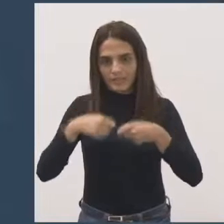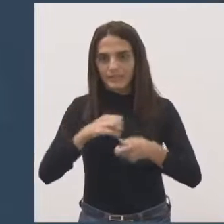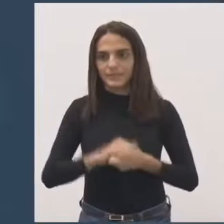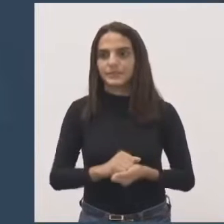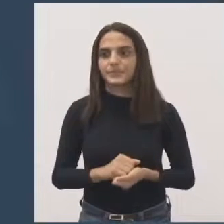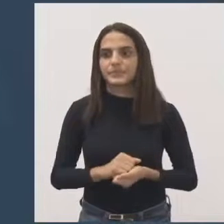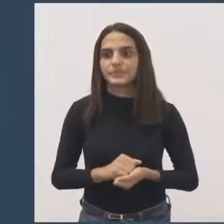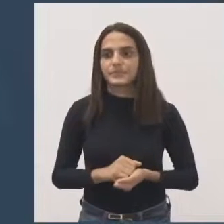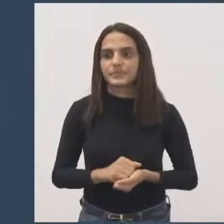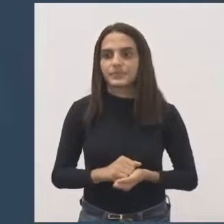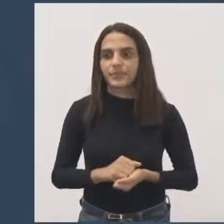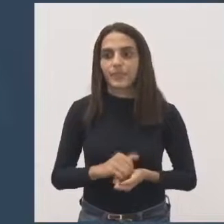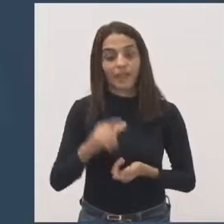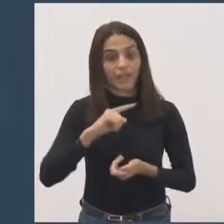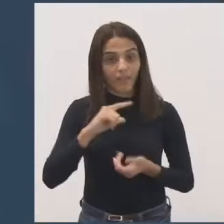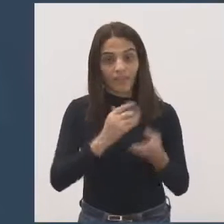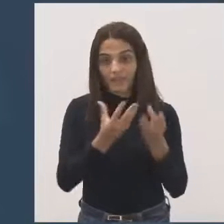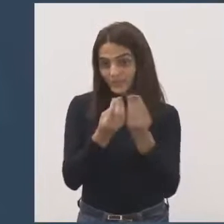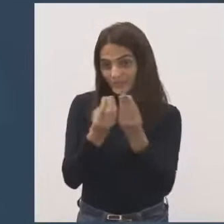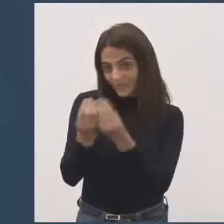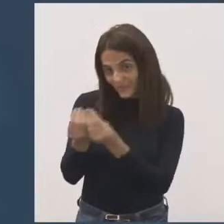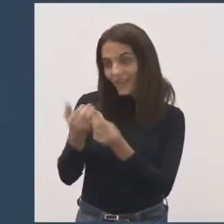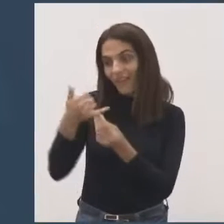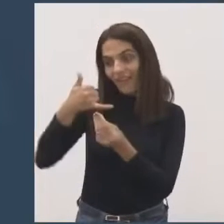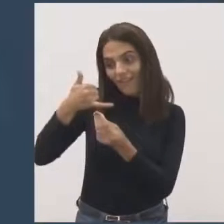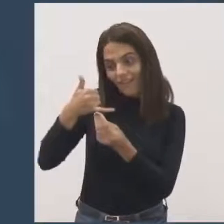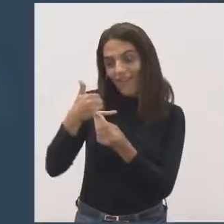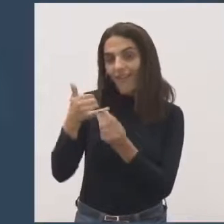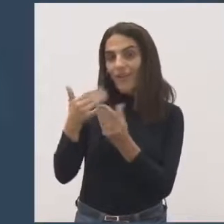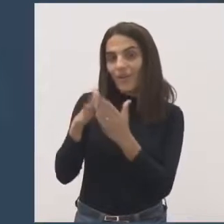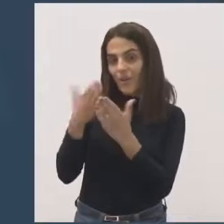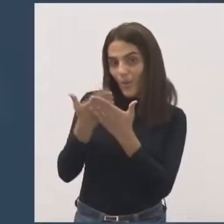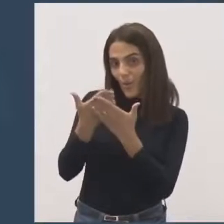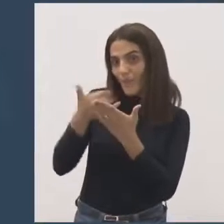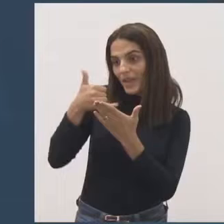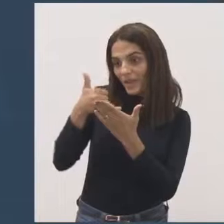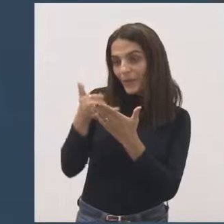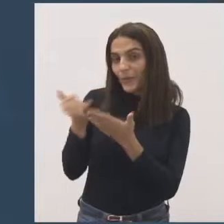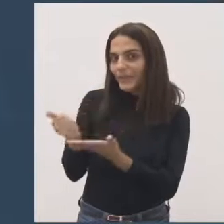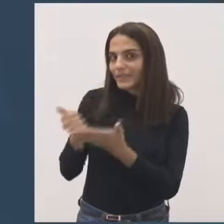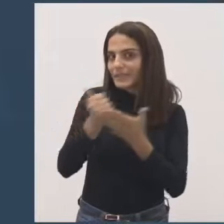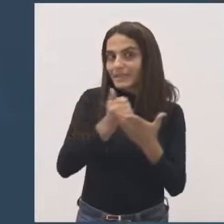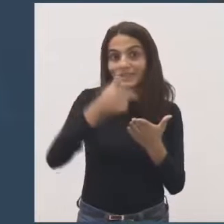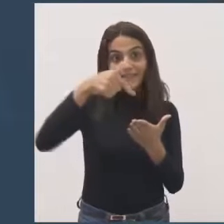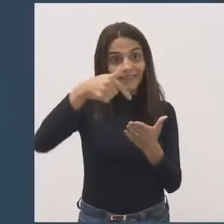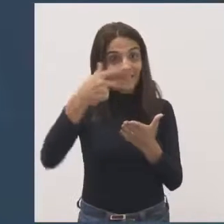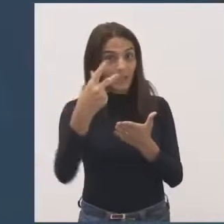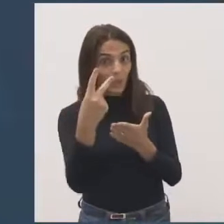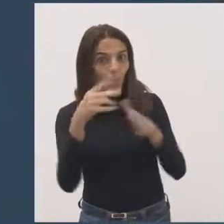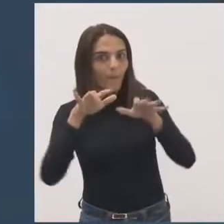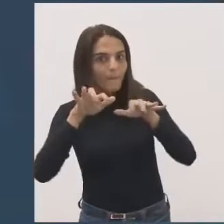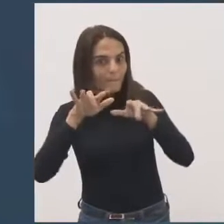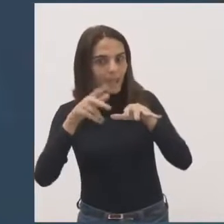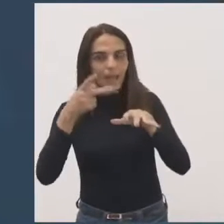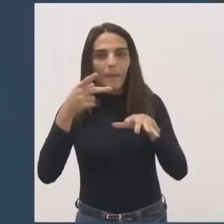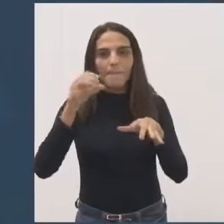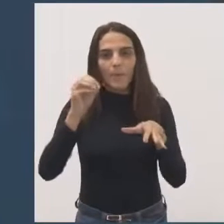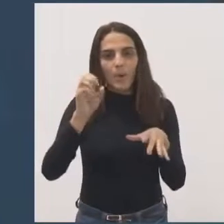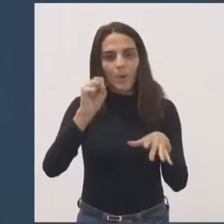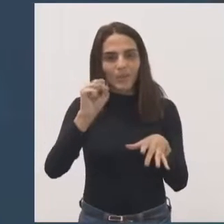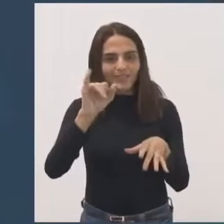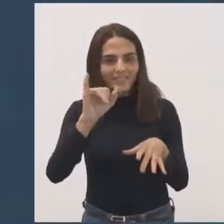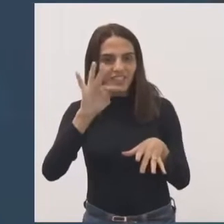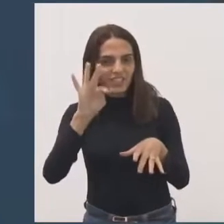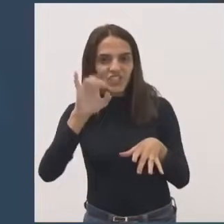Tá chegando bastante. Hoje mesmo uma escola me ligou que chegou 72 notebooks da Positivo, então isso é muito importante.